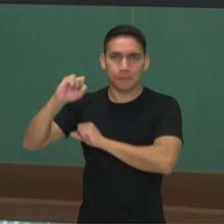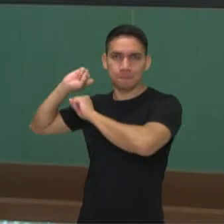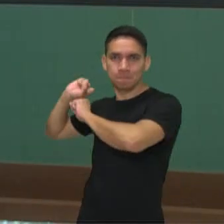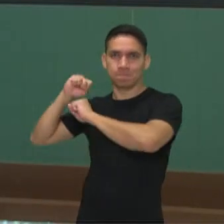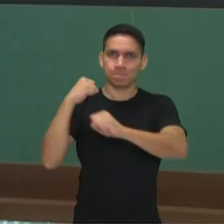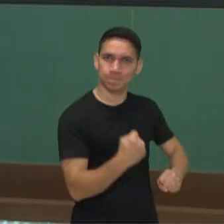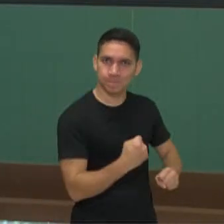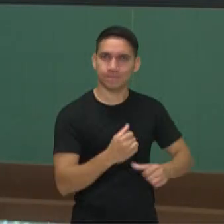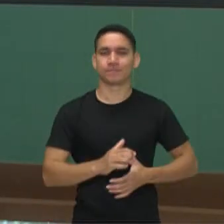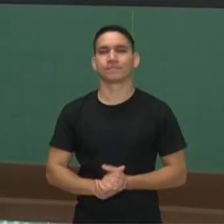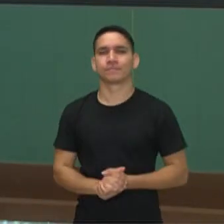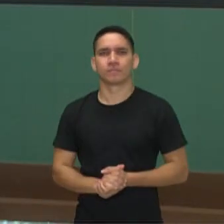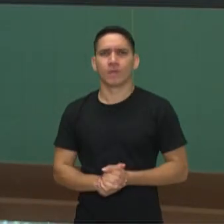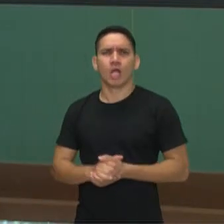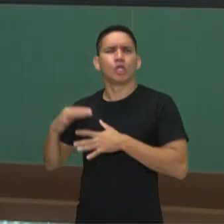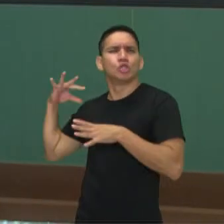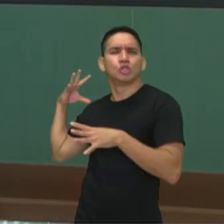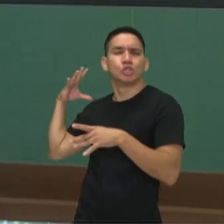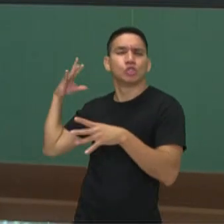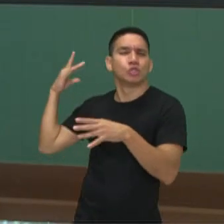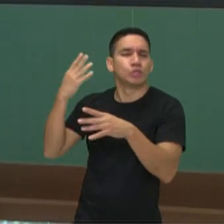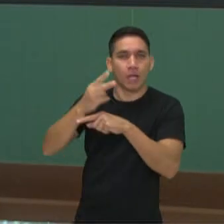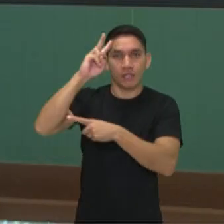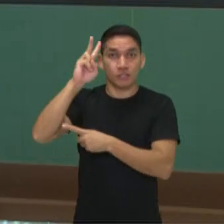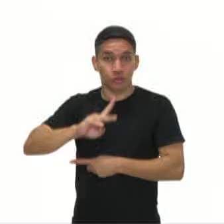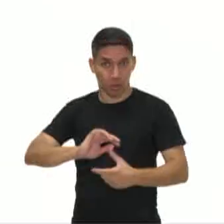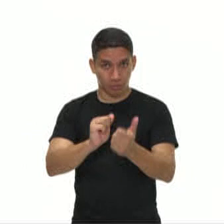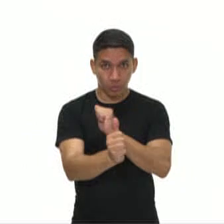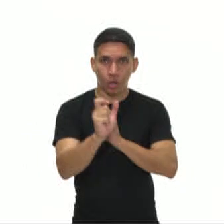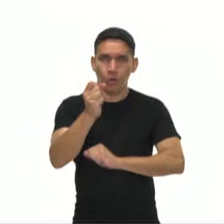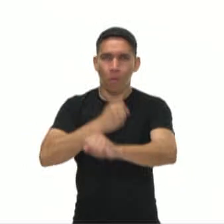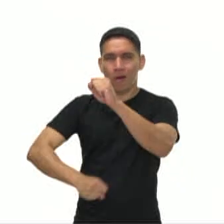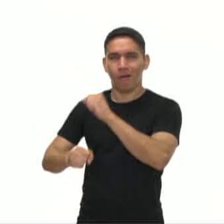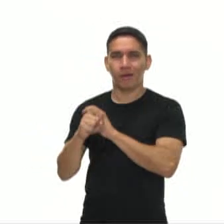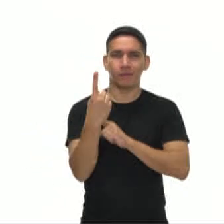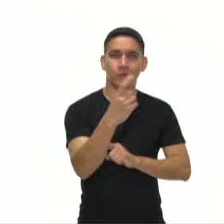Dentro de toda a história deste esporte, em